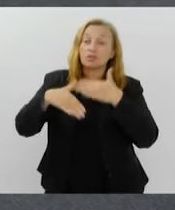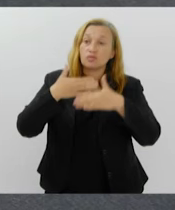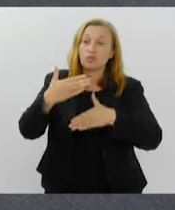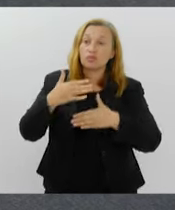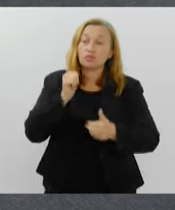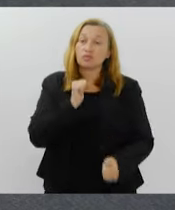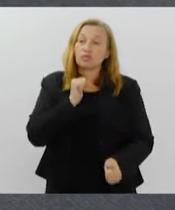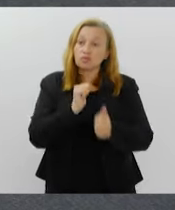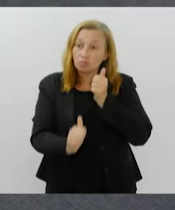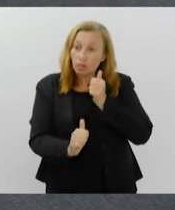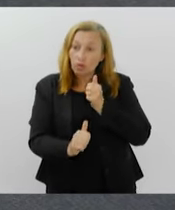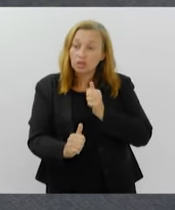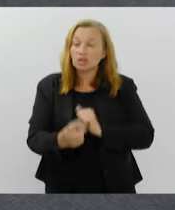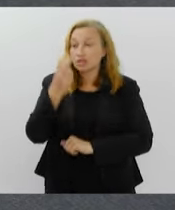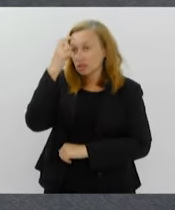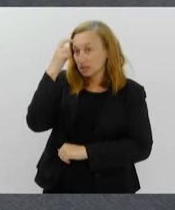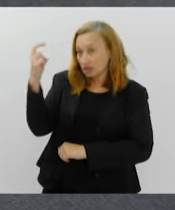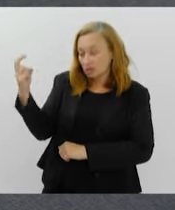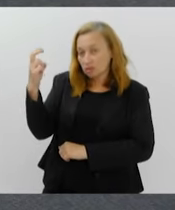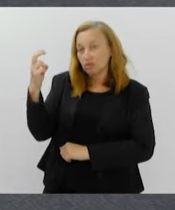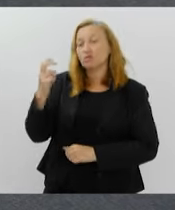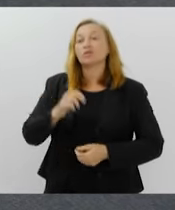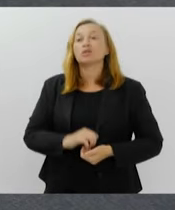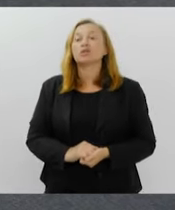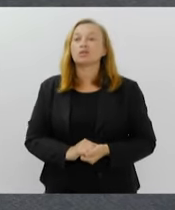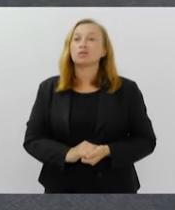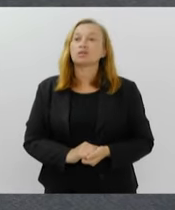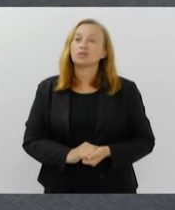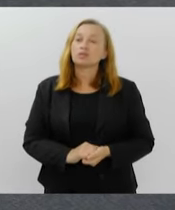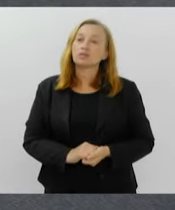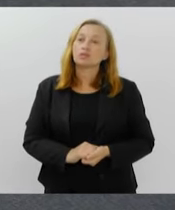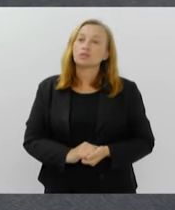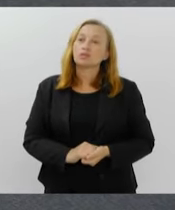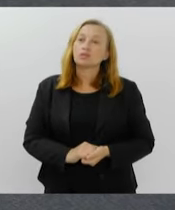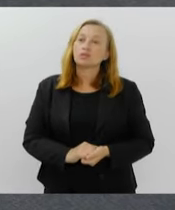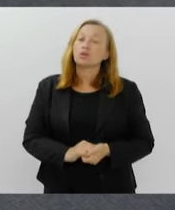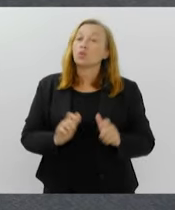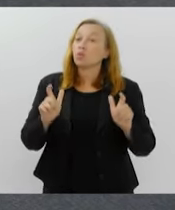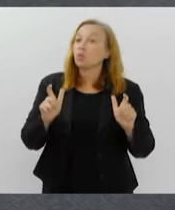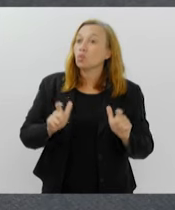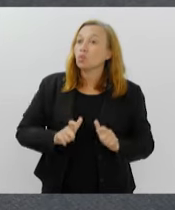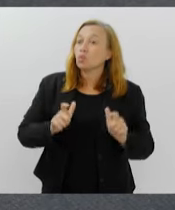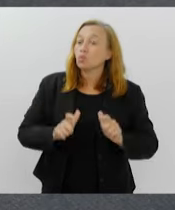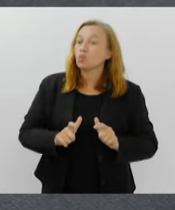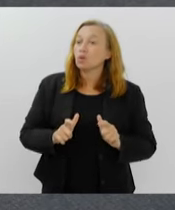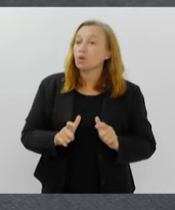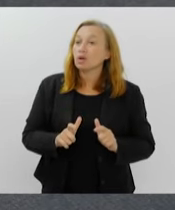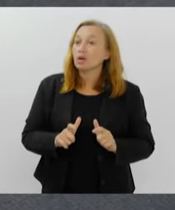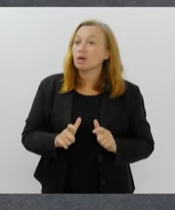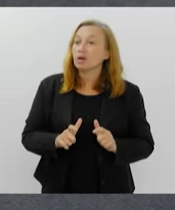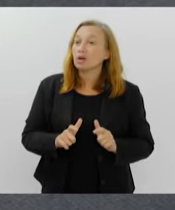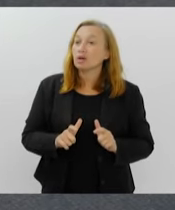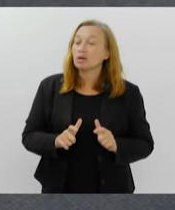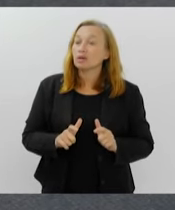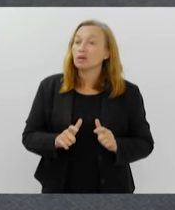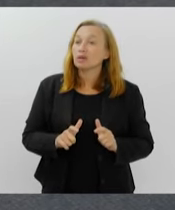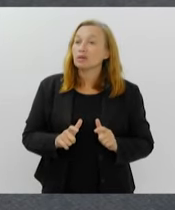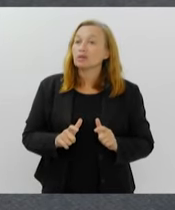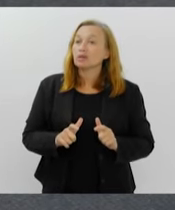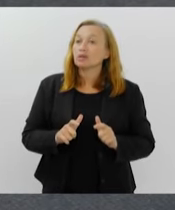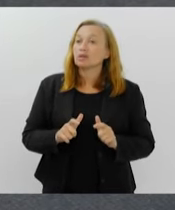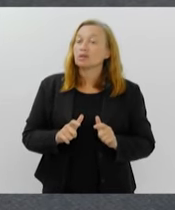esporte da cultura e que seja um ambiente propício a